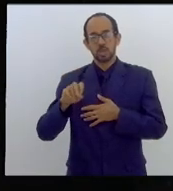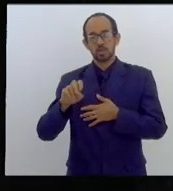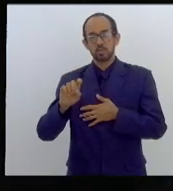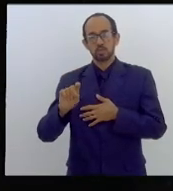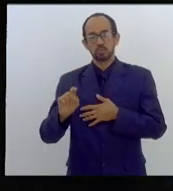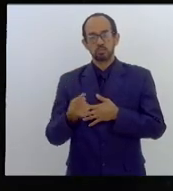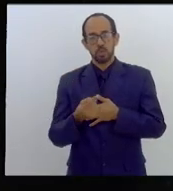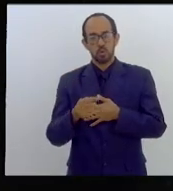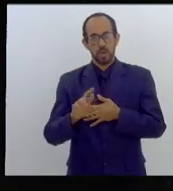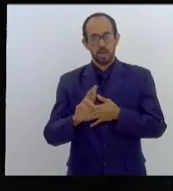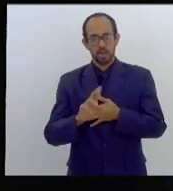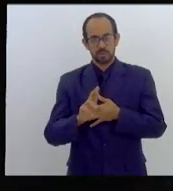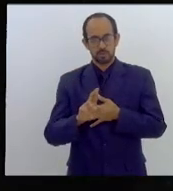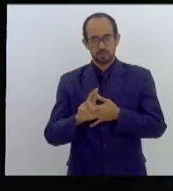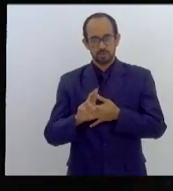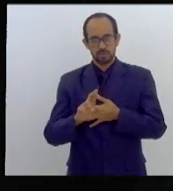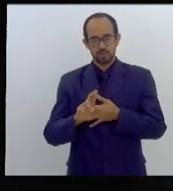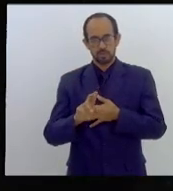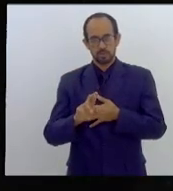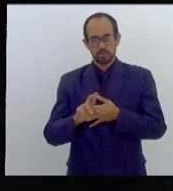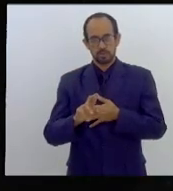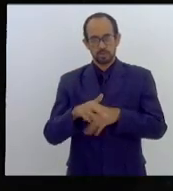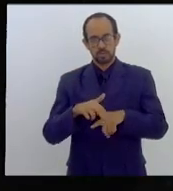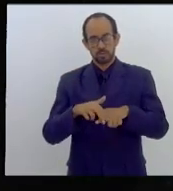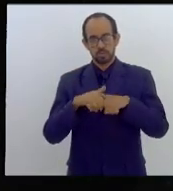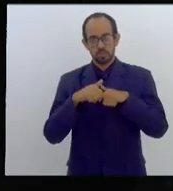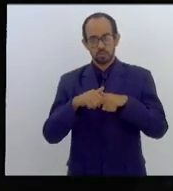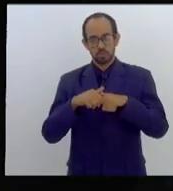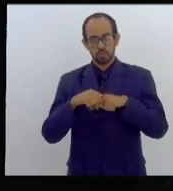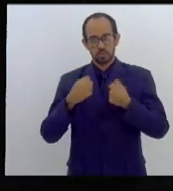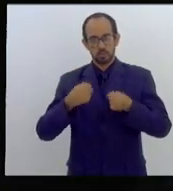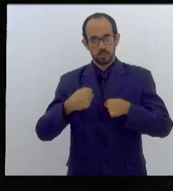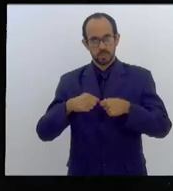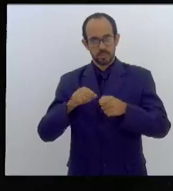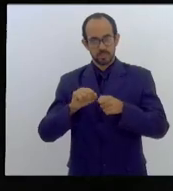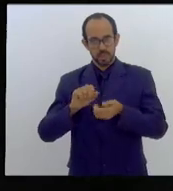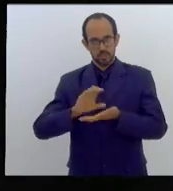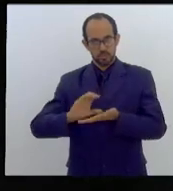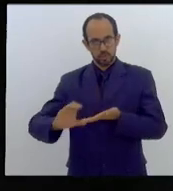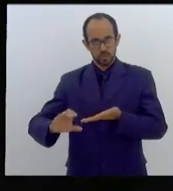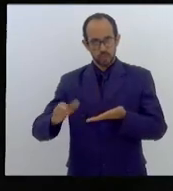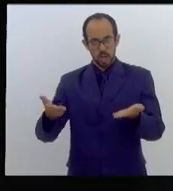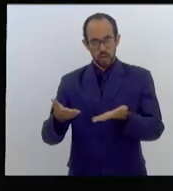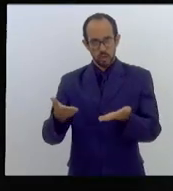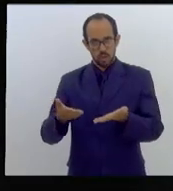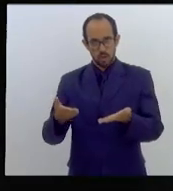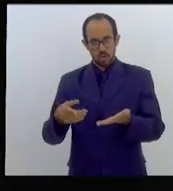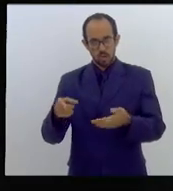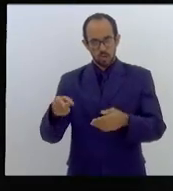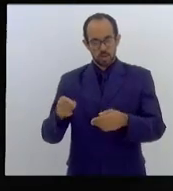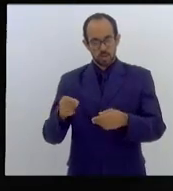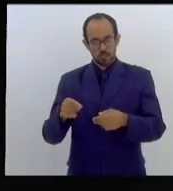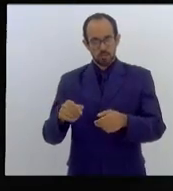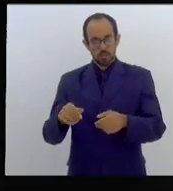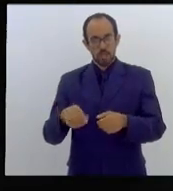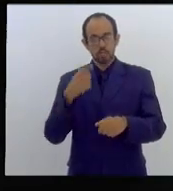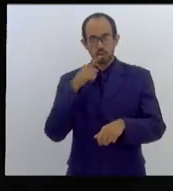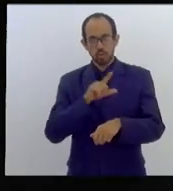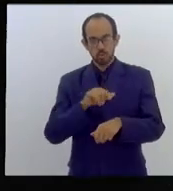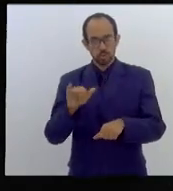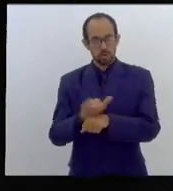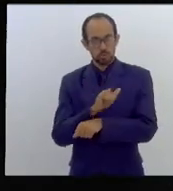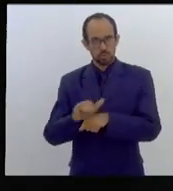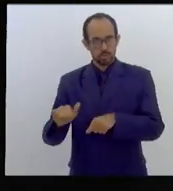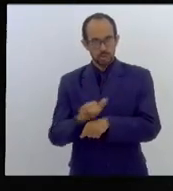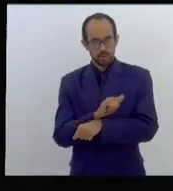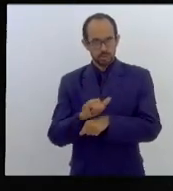2.500.000, portanto, aquilo que era necessário investir agora para cobrir o que foi perdido